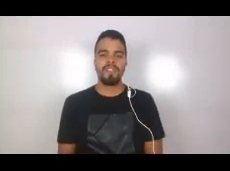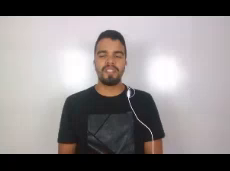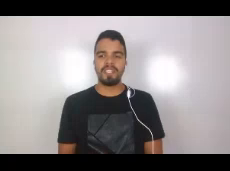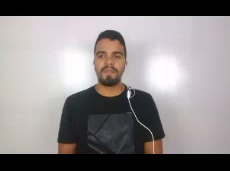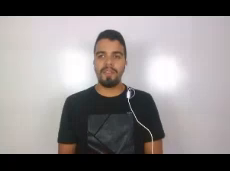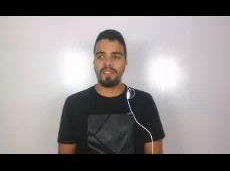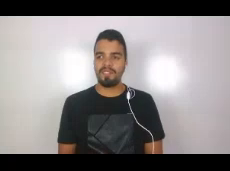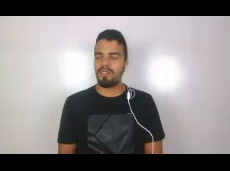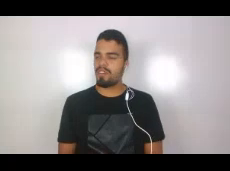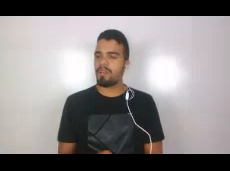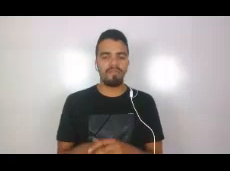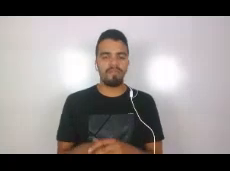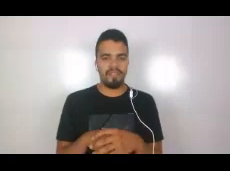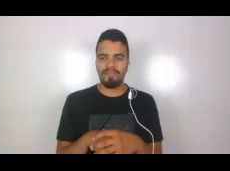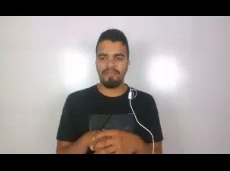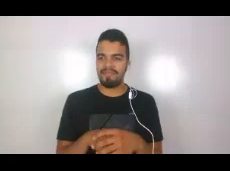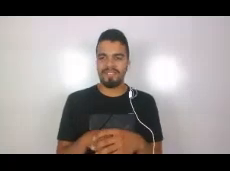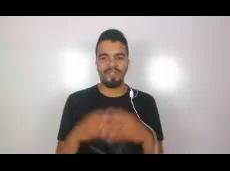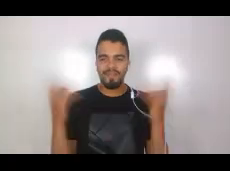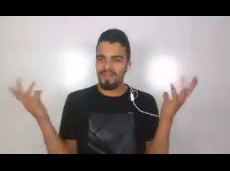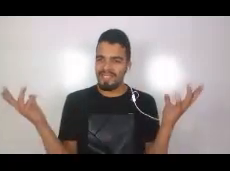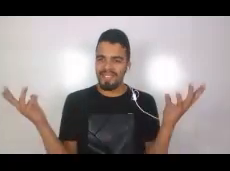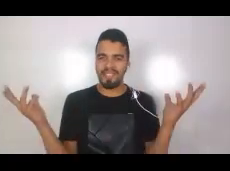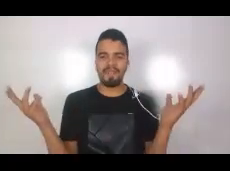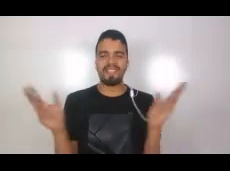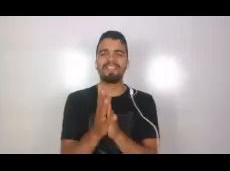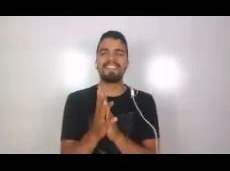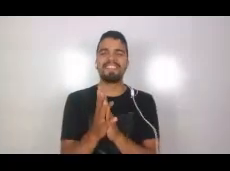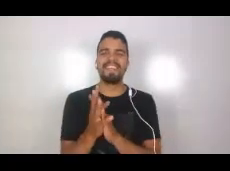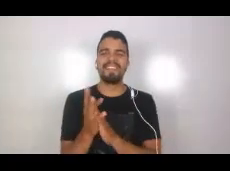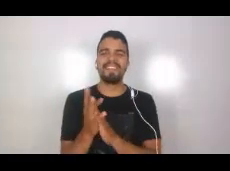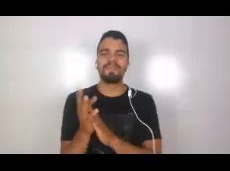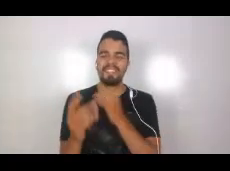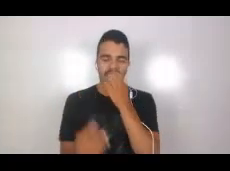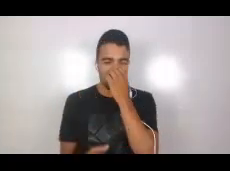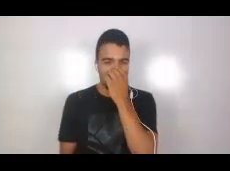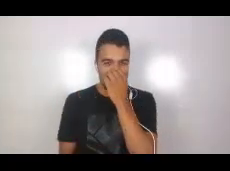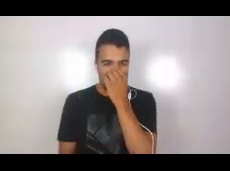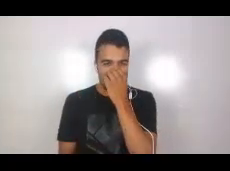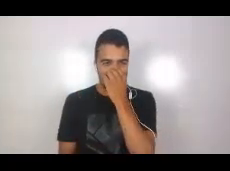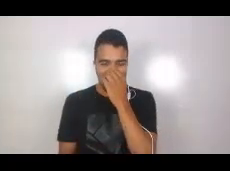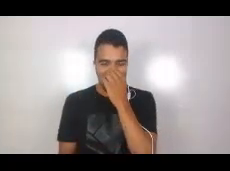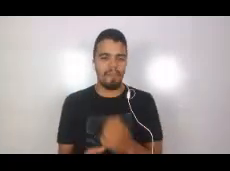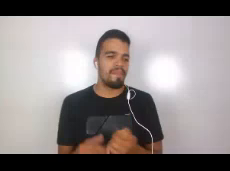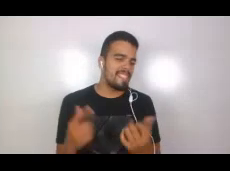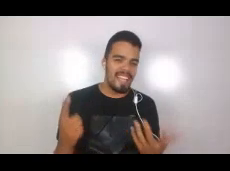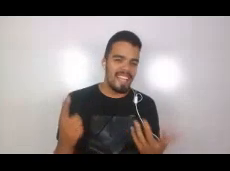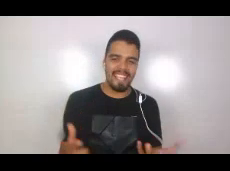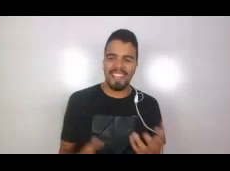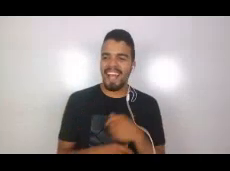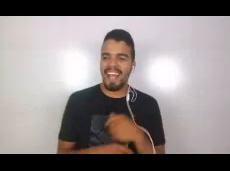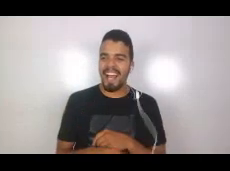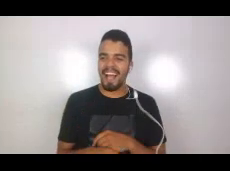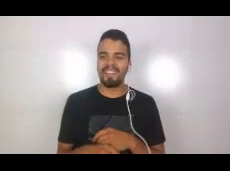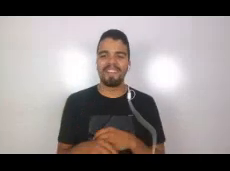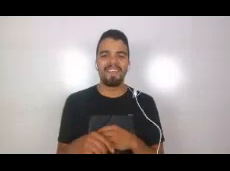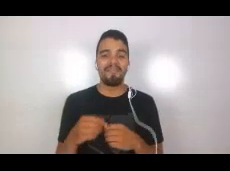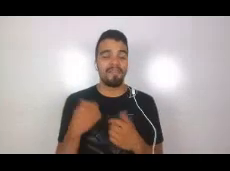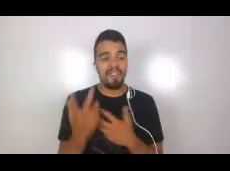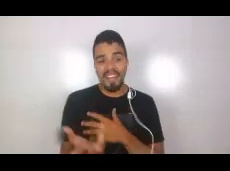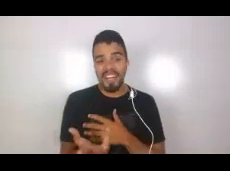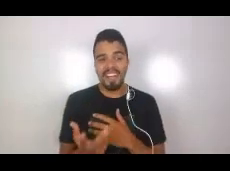Então, os meios de transporte, nós colocamos tudo que nós podemos, né, nós possamos imaginar: bicicleta,